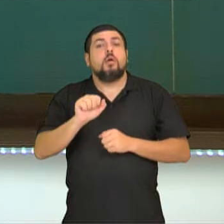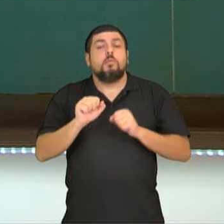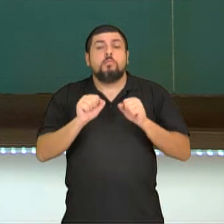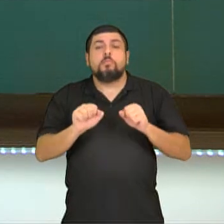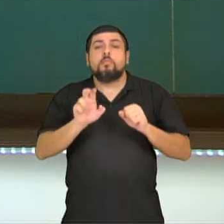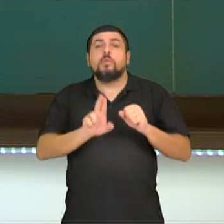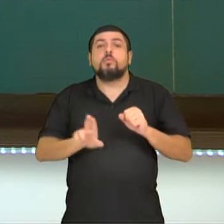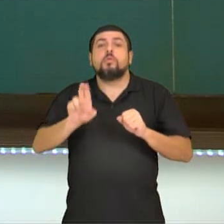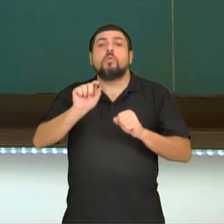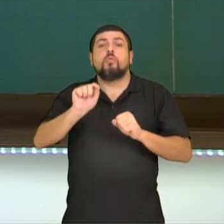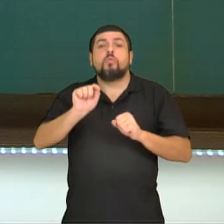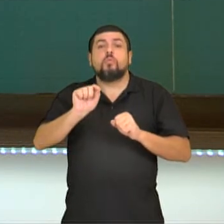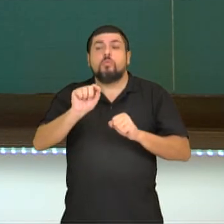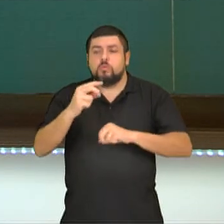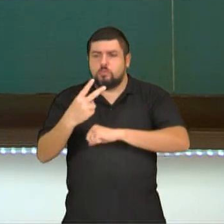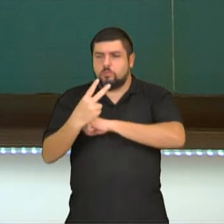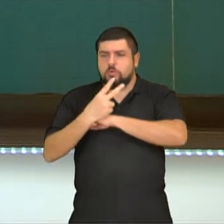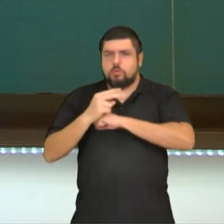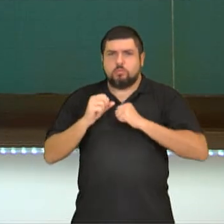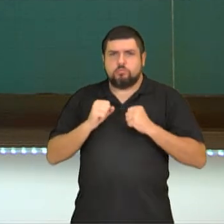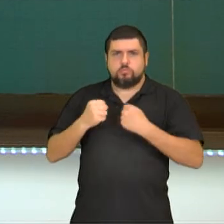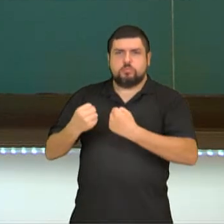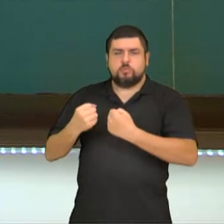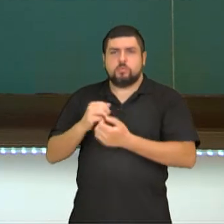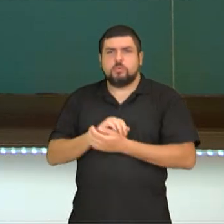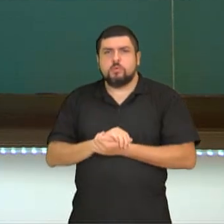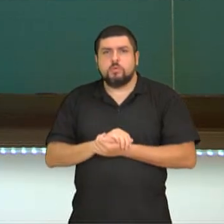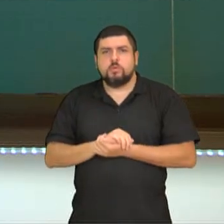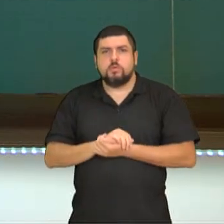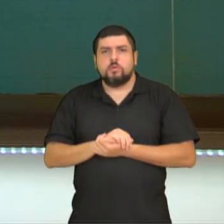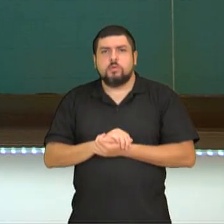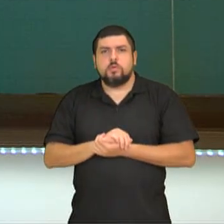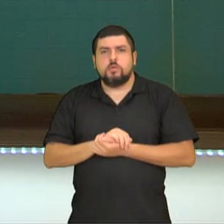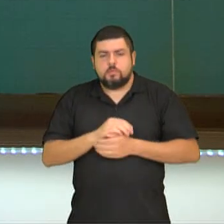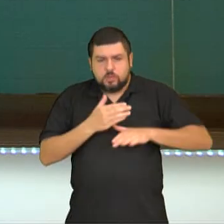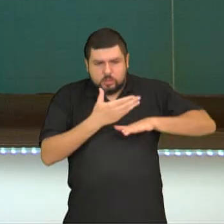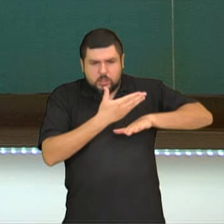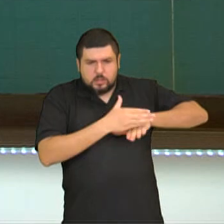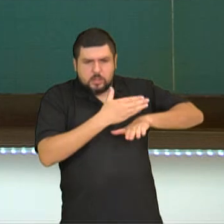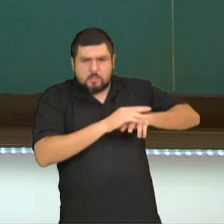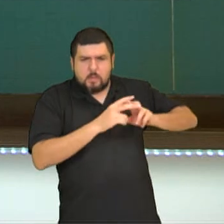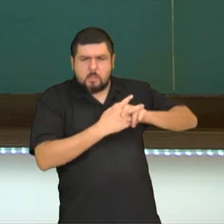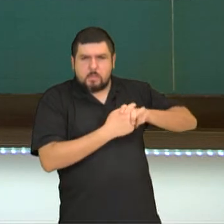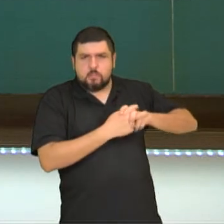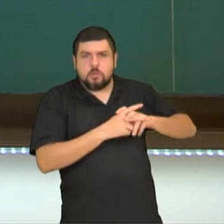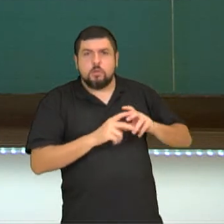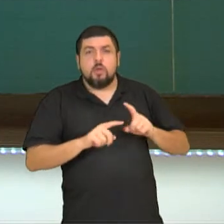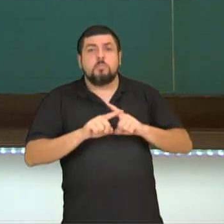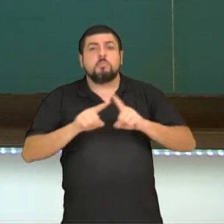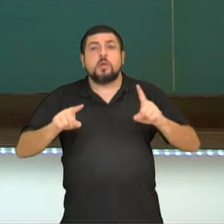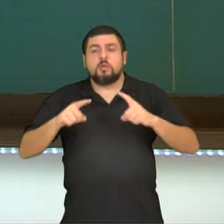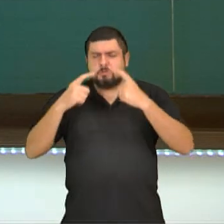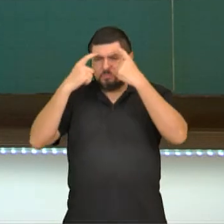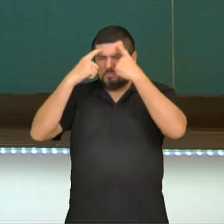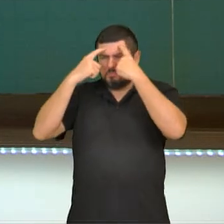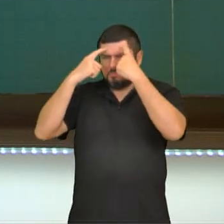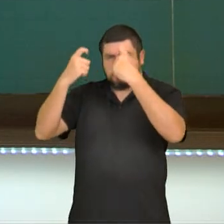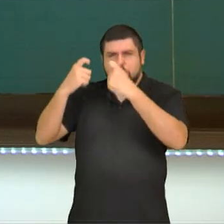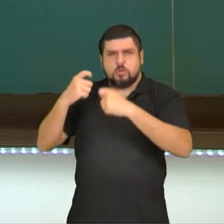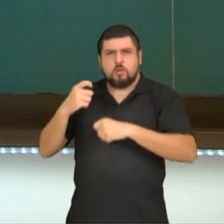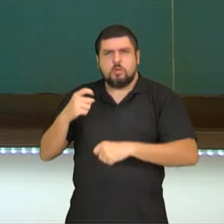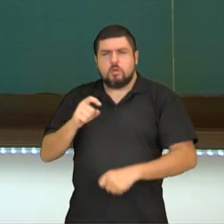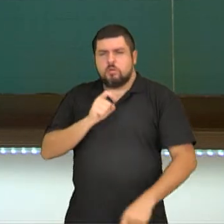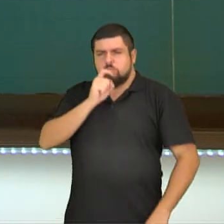só que para você se defender. Então você pode se apropriar da luta para defesa, mas não para eu ir lá e sempre querer brigar com alguém, bater